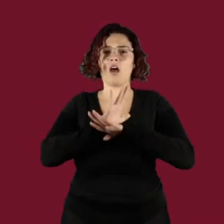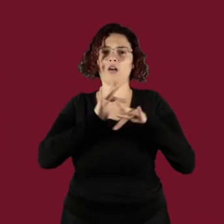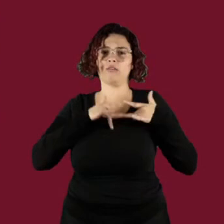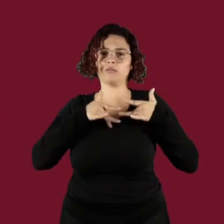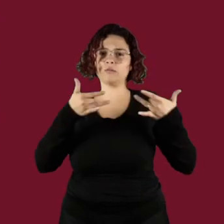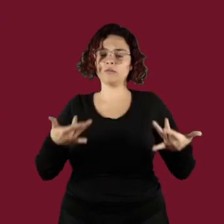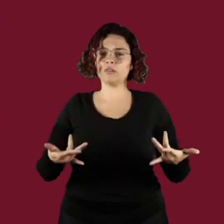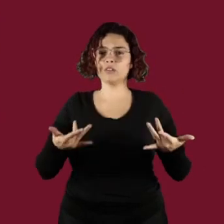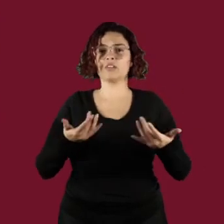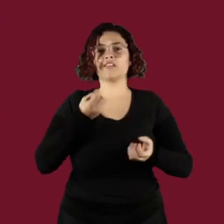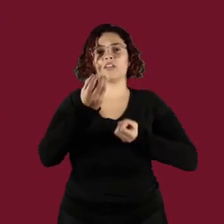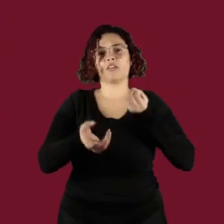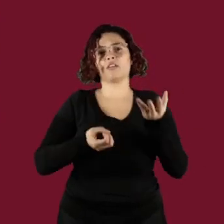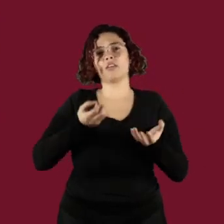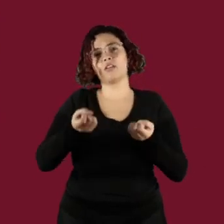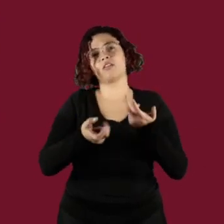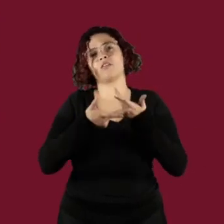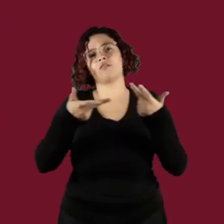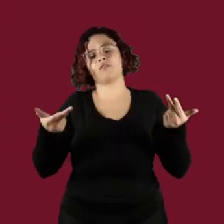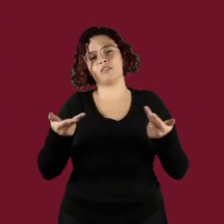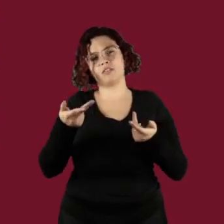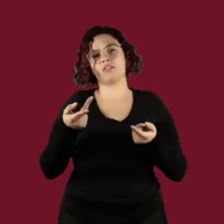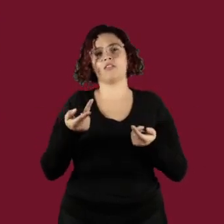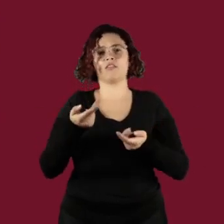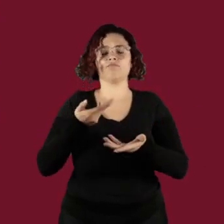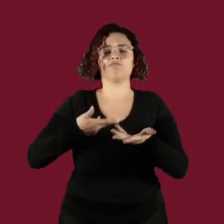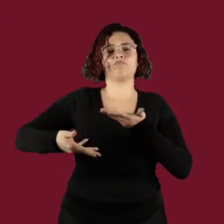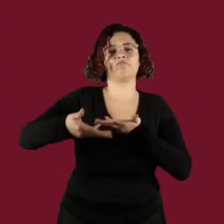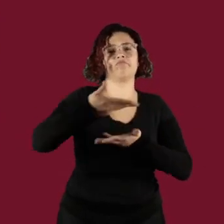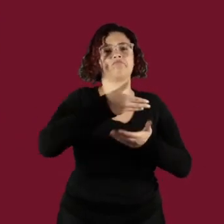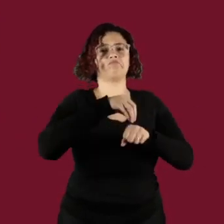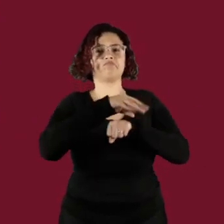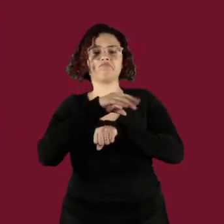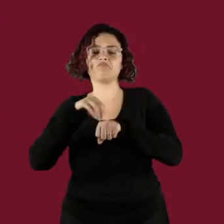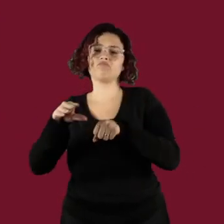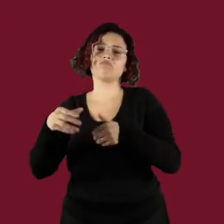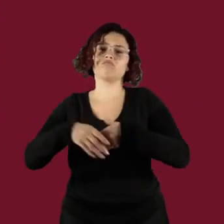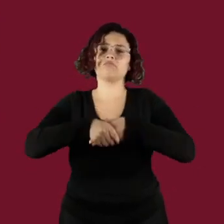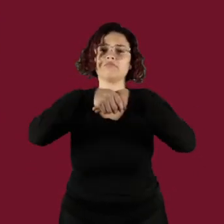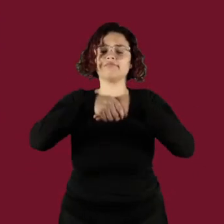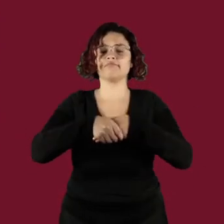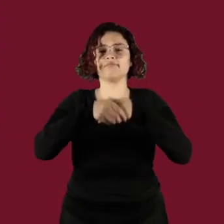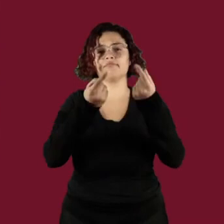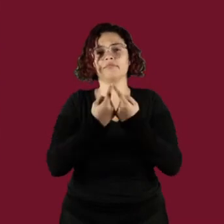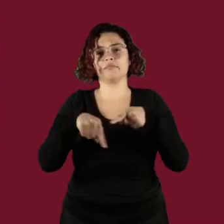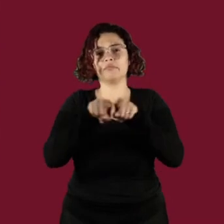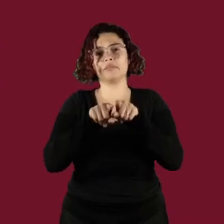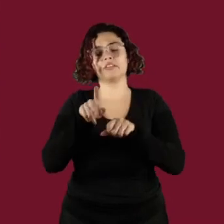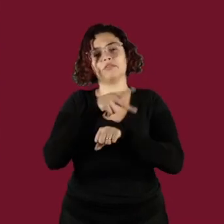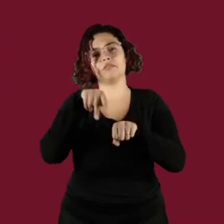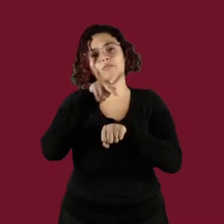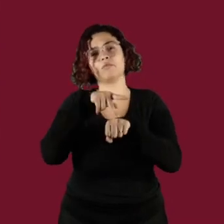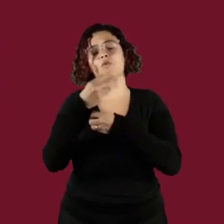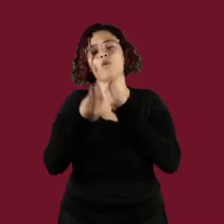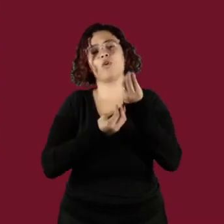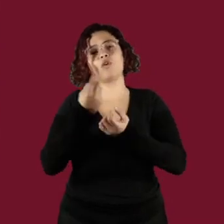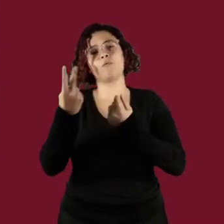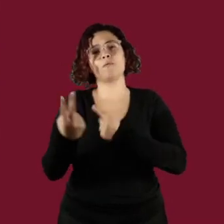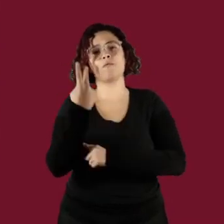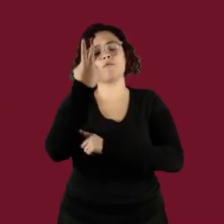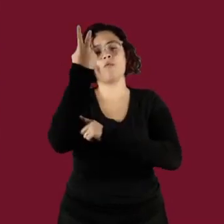conciliação entre os países. Eu gostaria de saber como esses valores orientam o trabalho que é